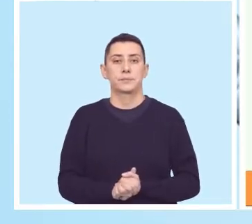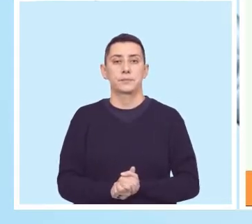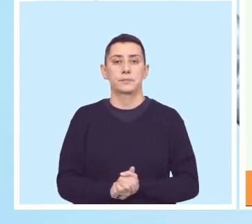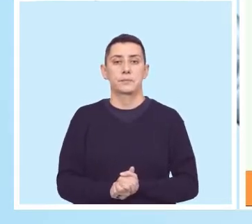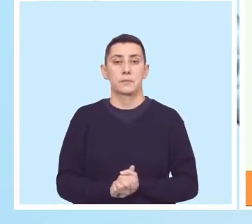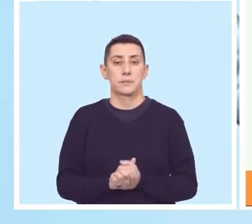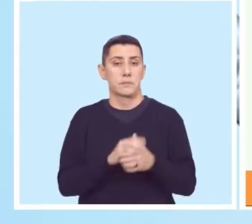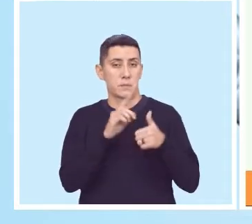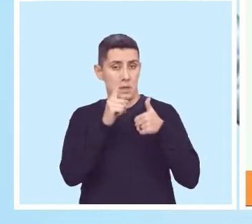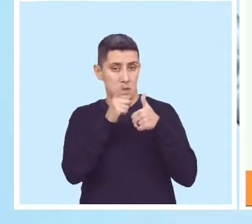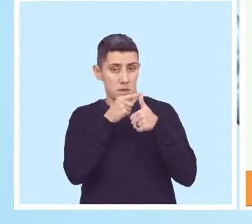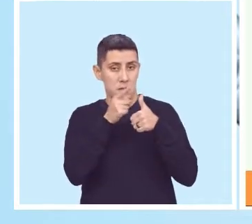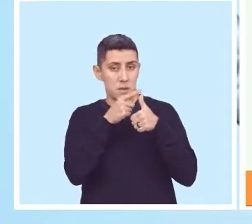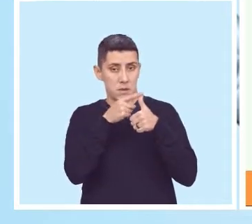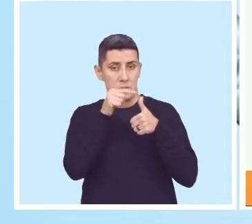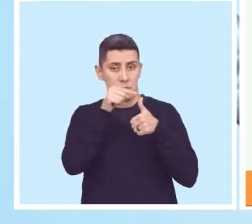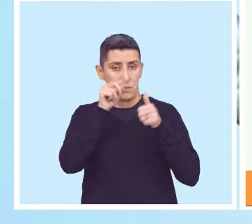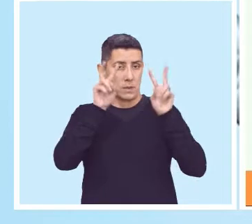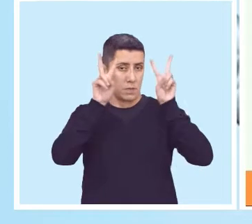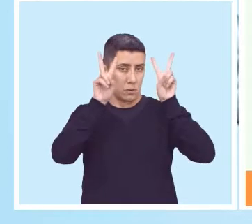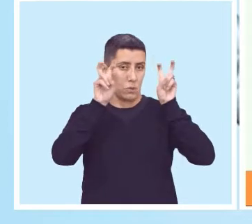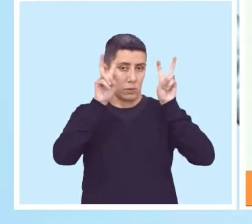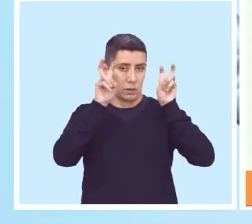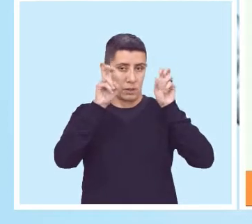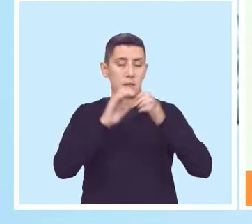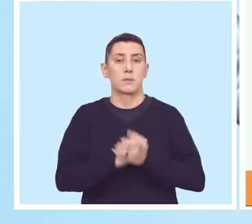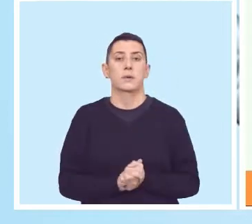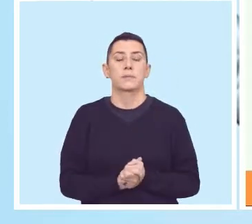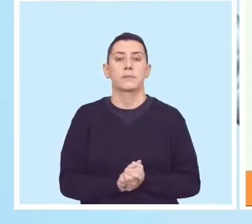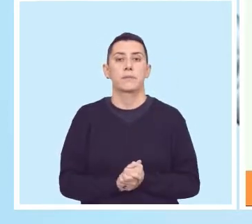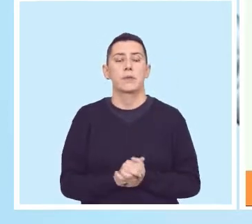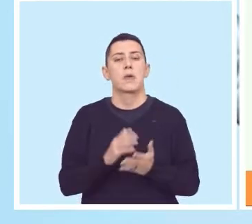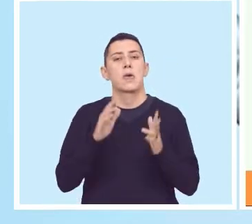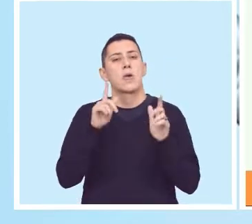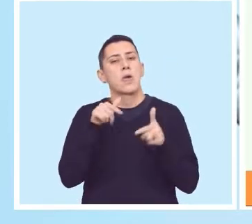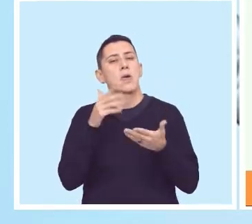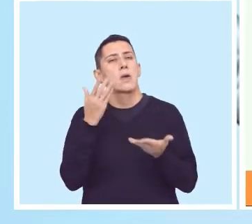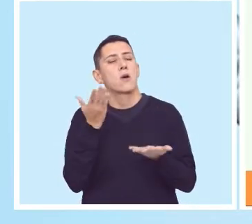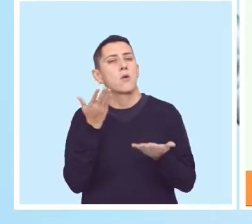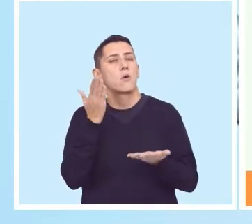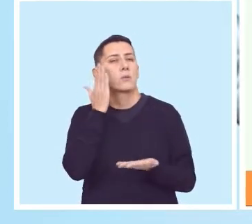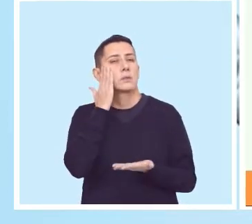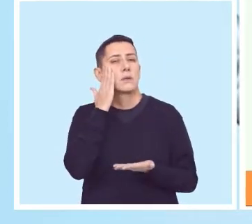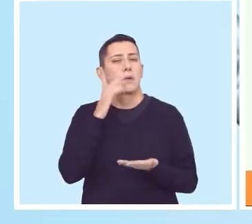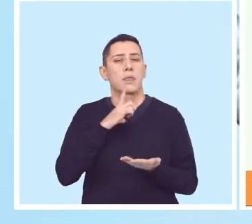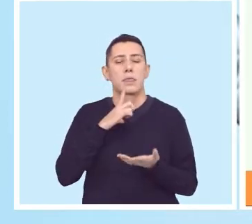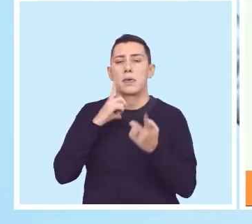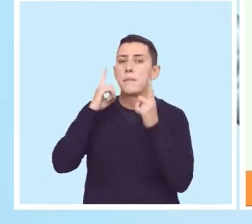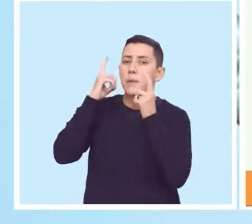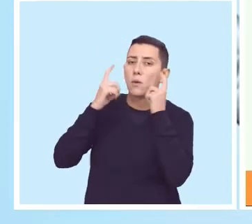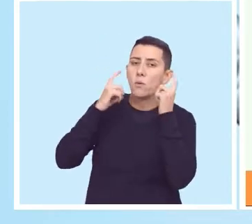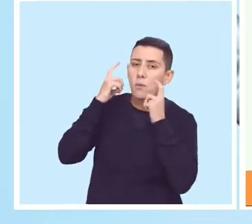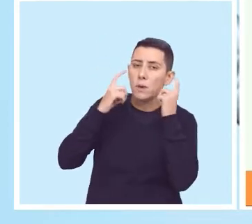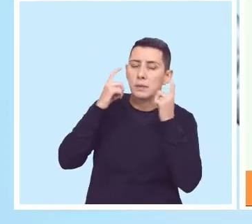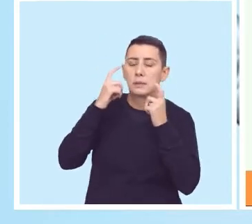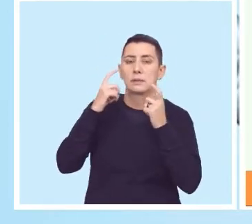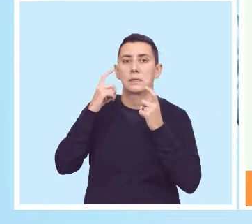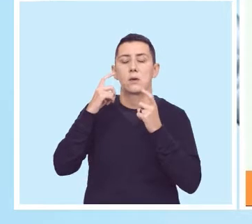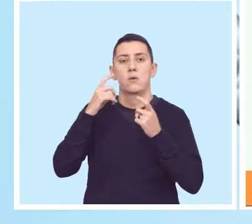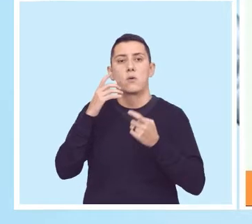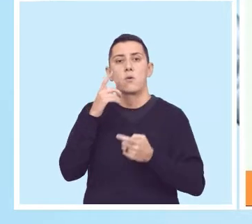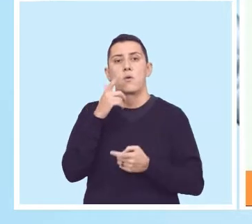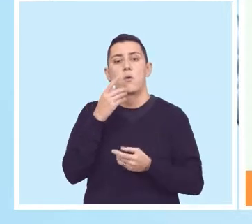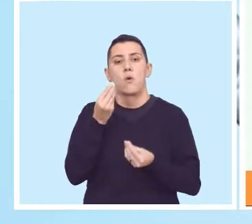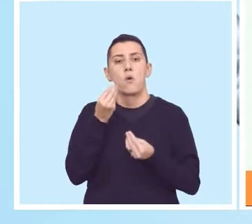primeiro tópico aqui, que fala sobre essa preocupação latente, né, de se